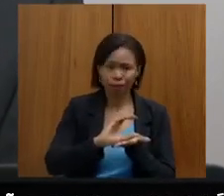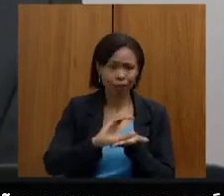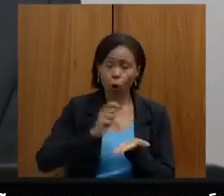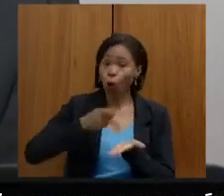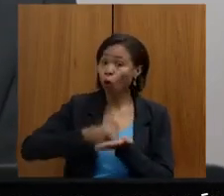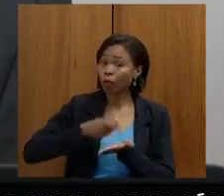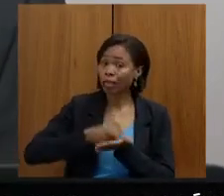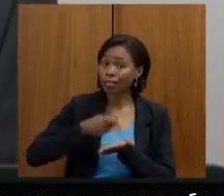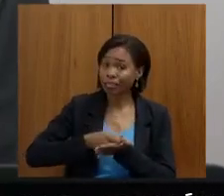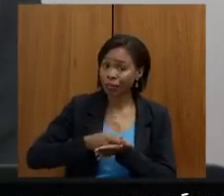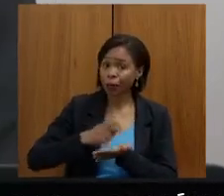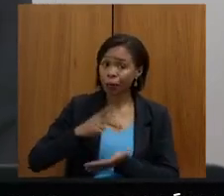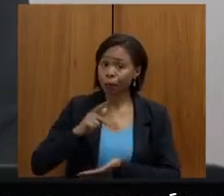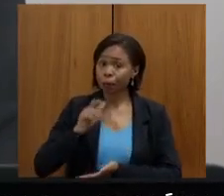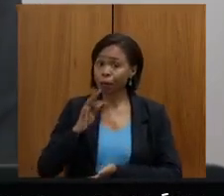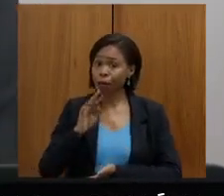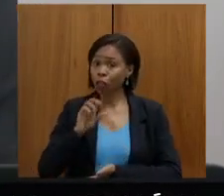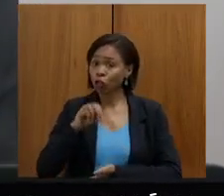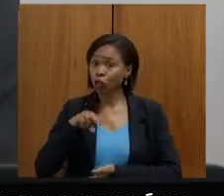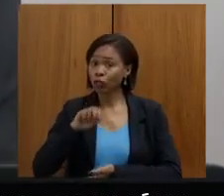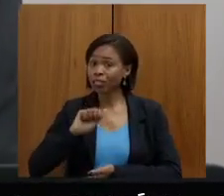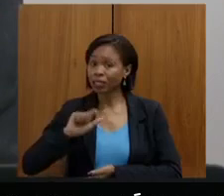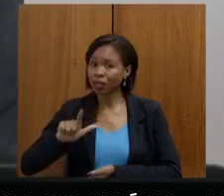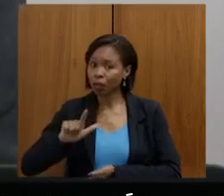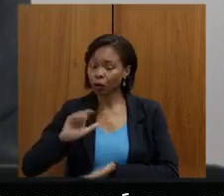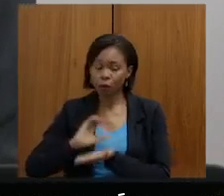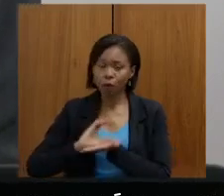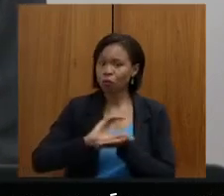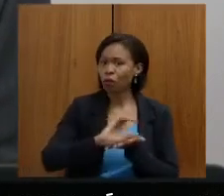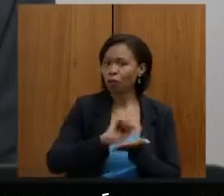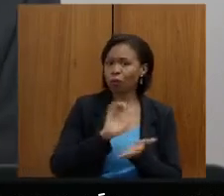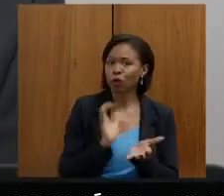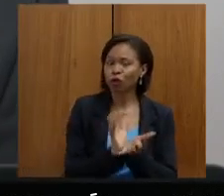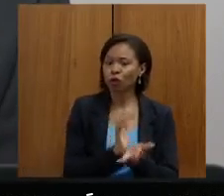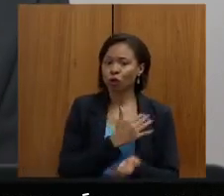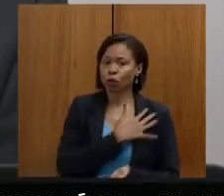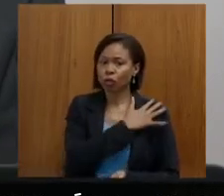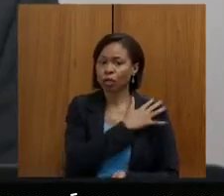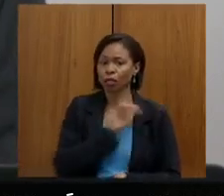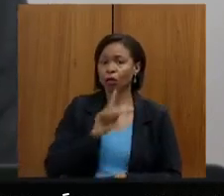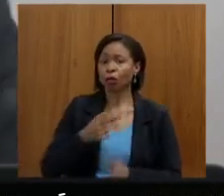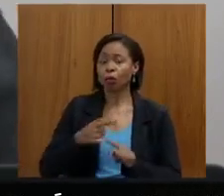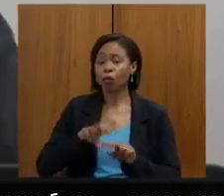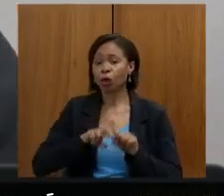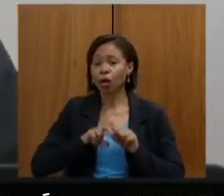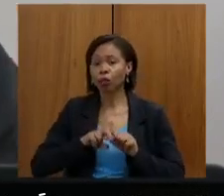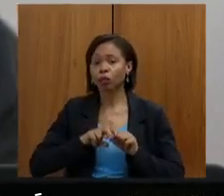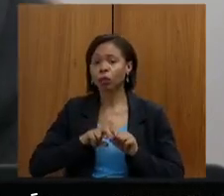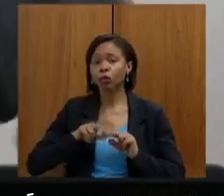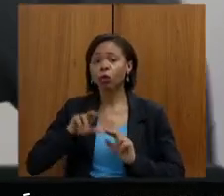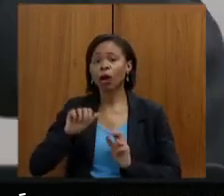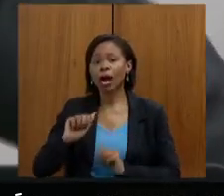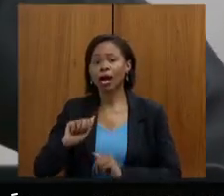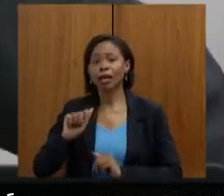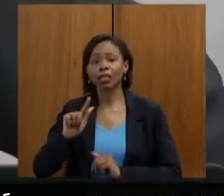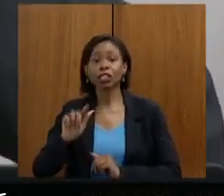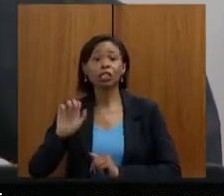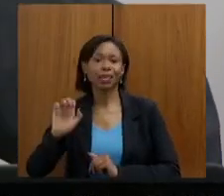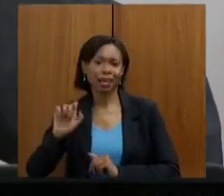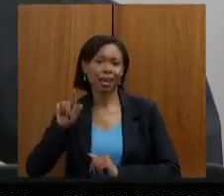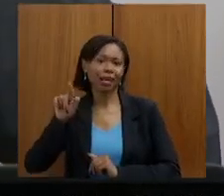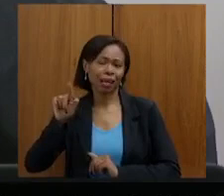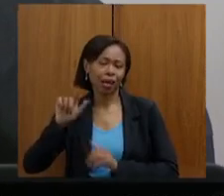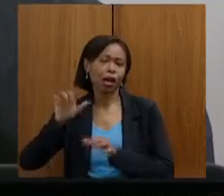para o Instituto de Previdência dos Servidores militares era o parecer jurídico age Deputado João Leite